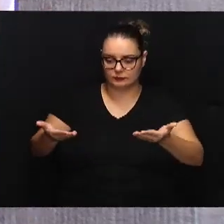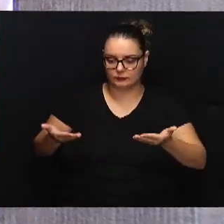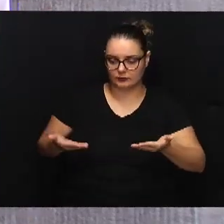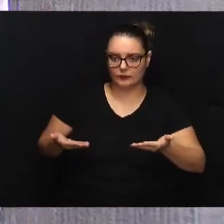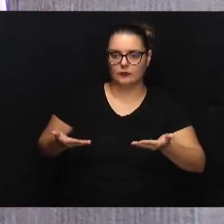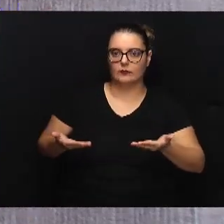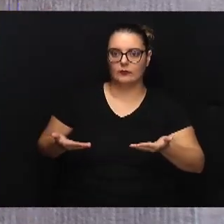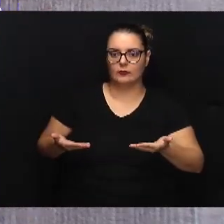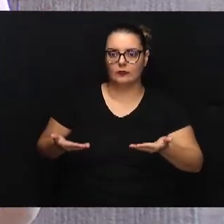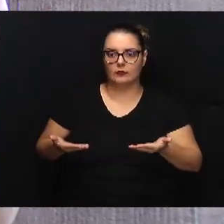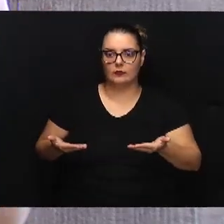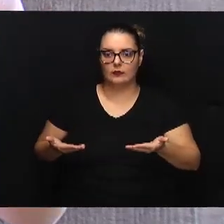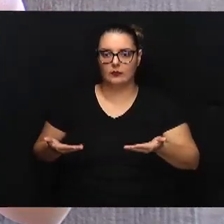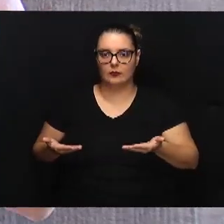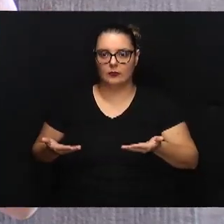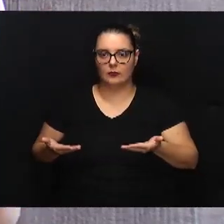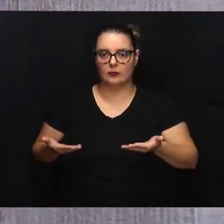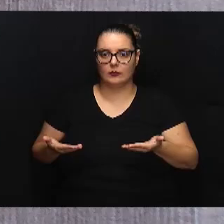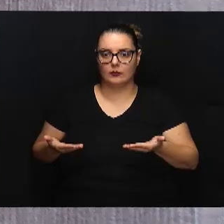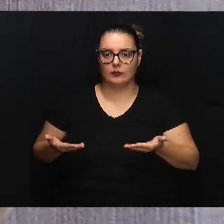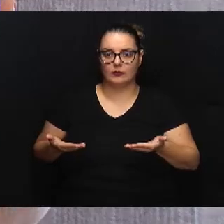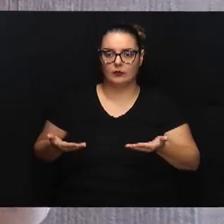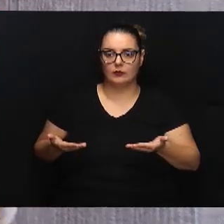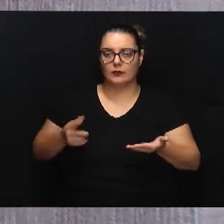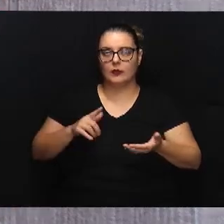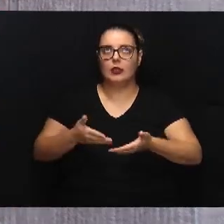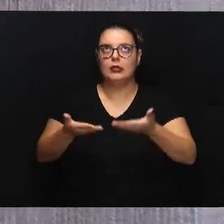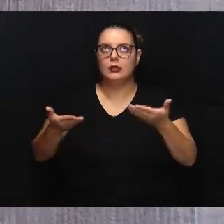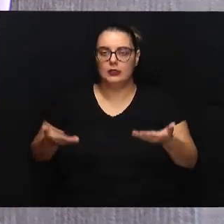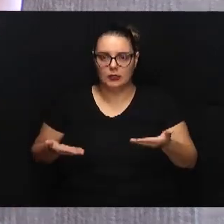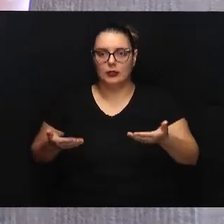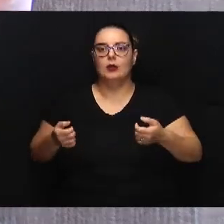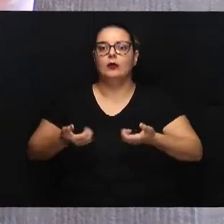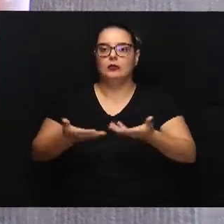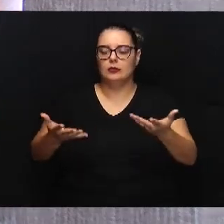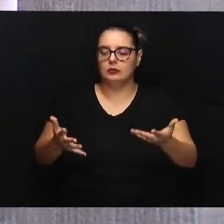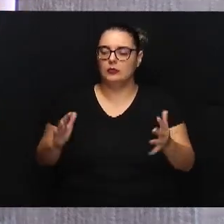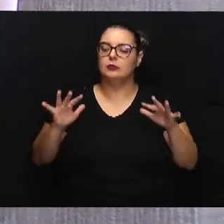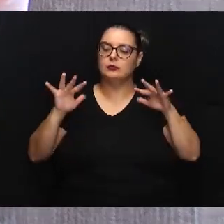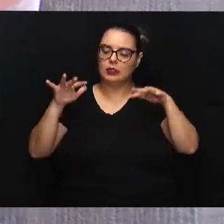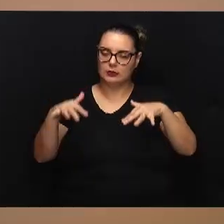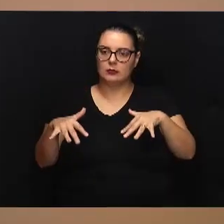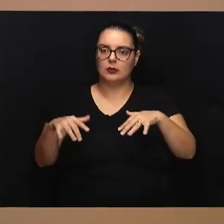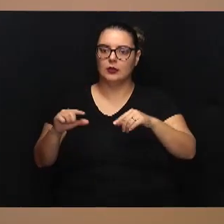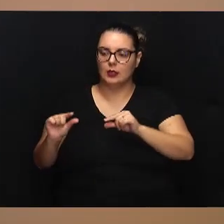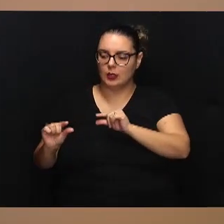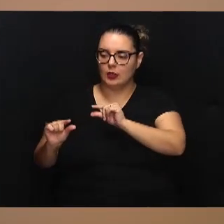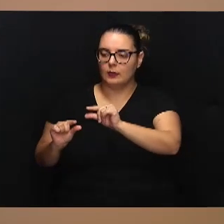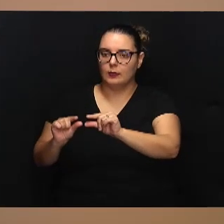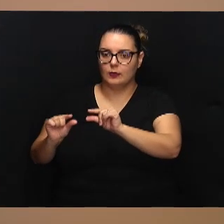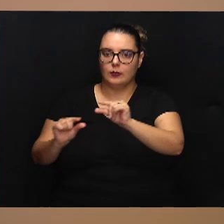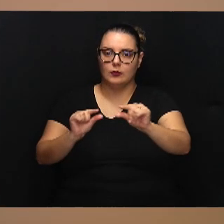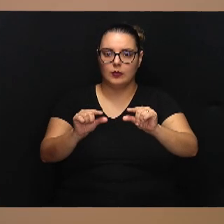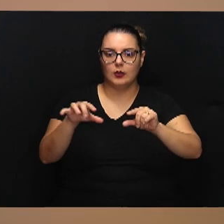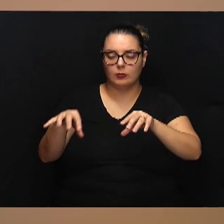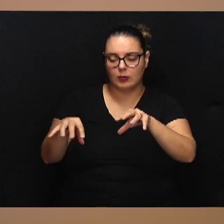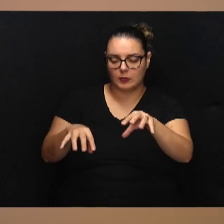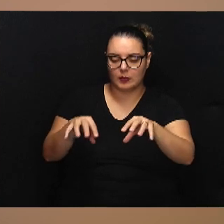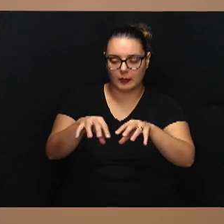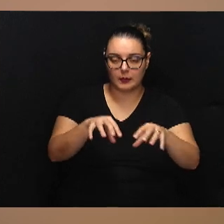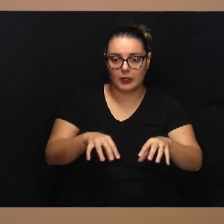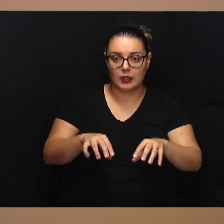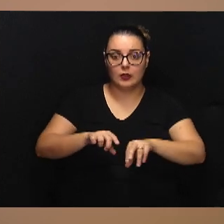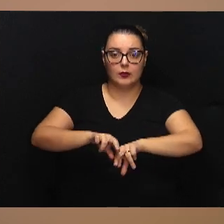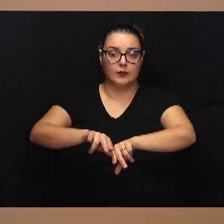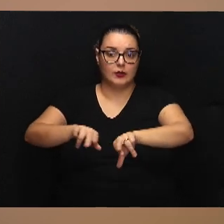você... não é apostos, né? O alimento exposto ali em pequenas porções,